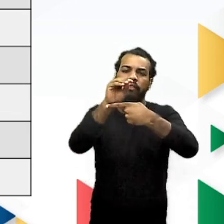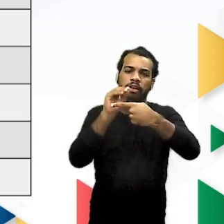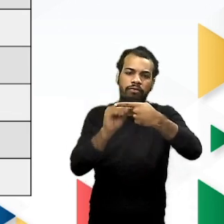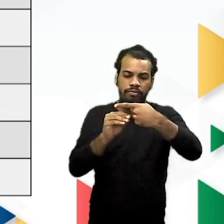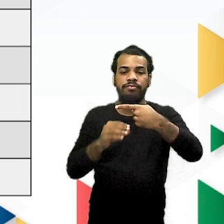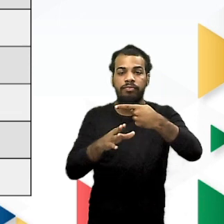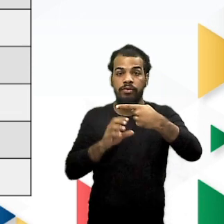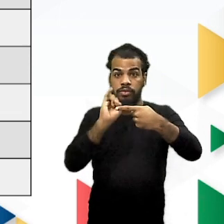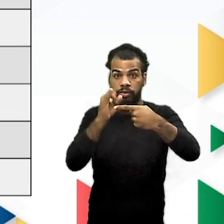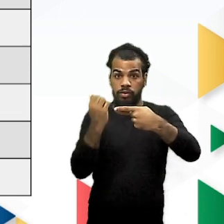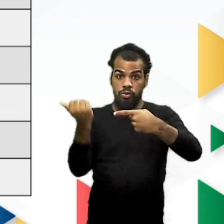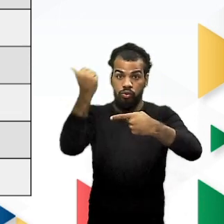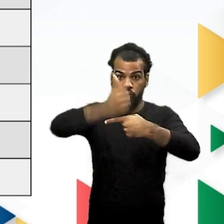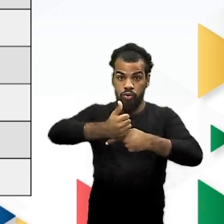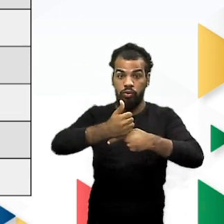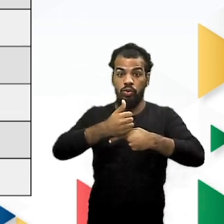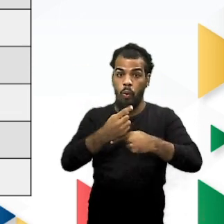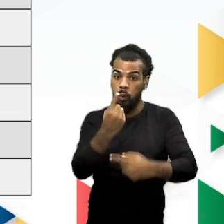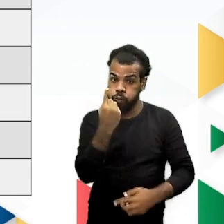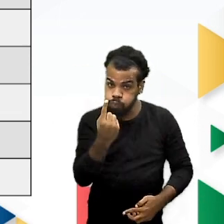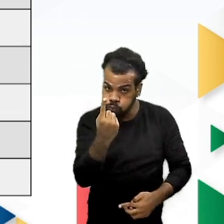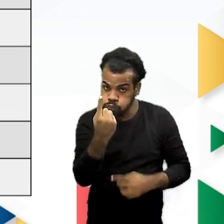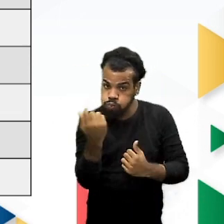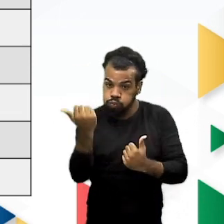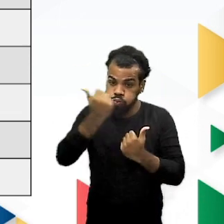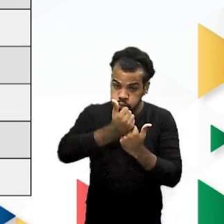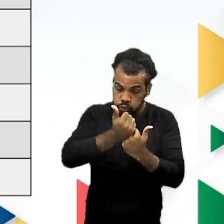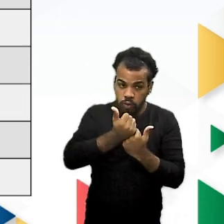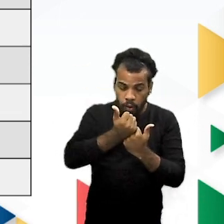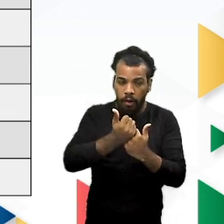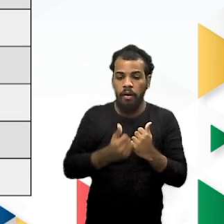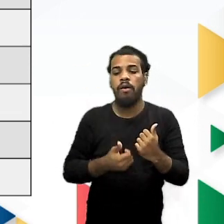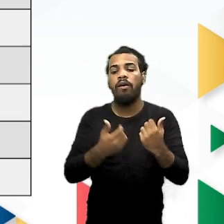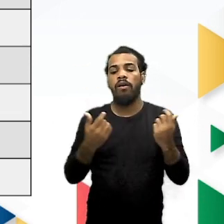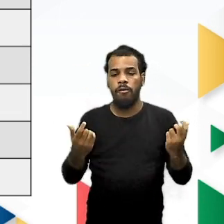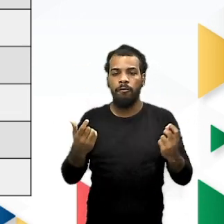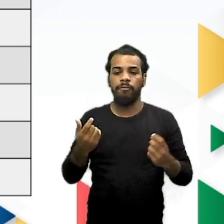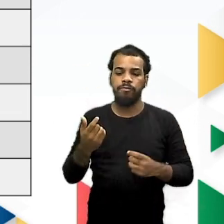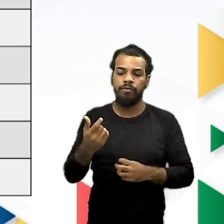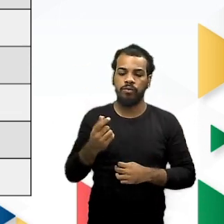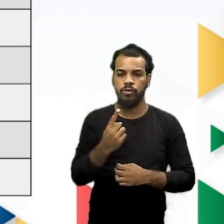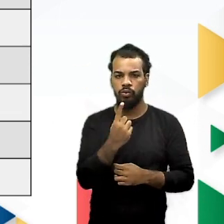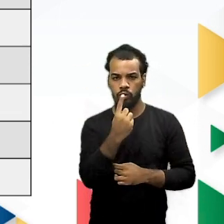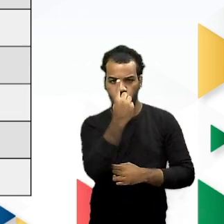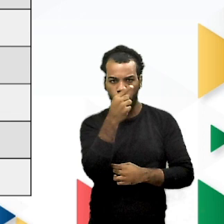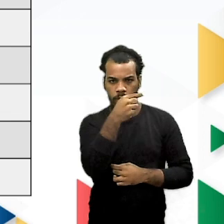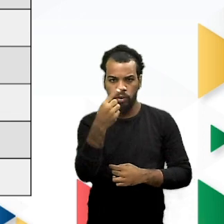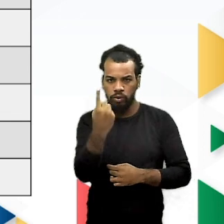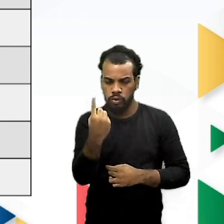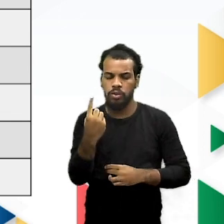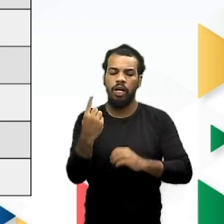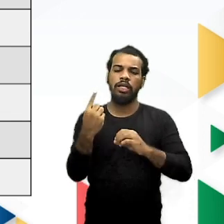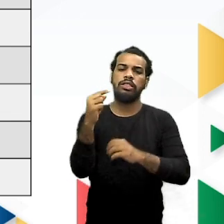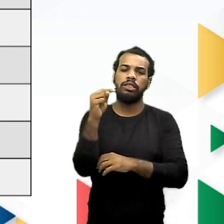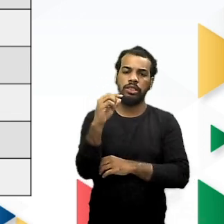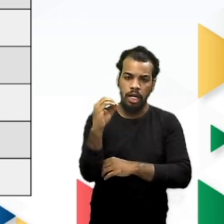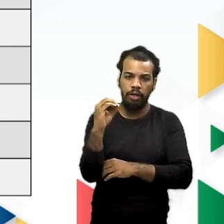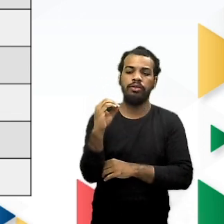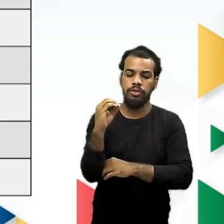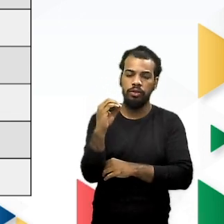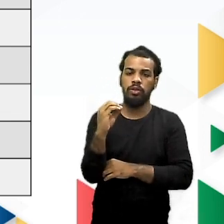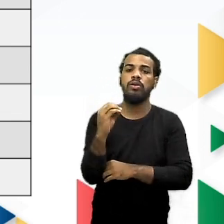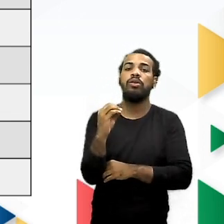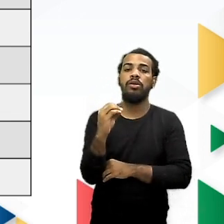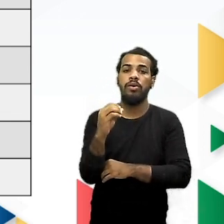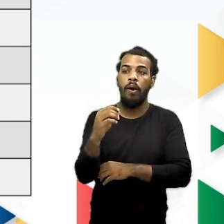Se eu substituir o t por 1, que foi o primeiro que a gente teve, eu vou ter 1 menos 1 dá 0, 2 elevado a 0 é igual a 1, teria o